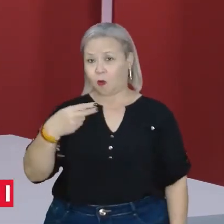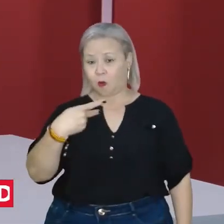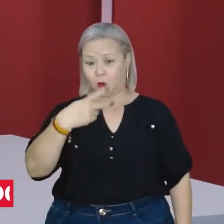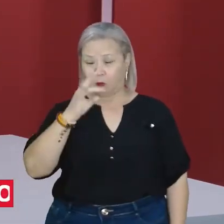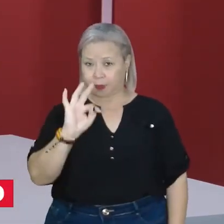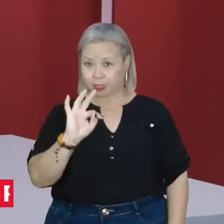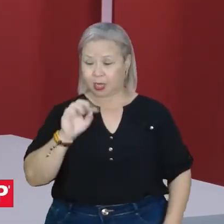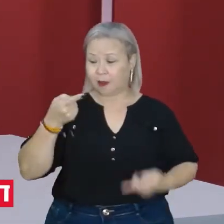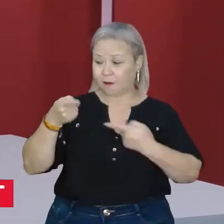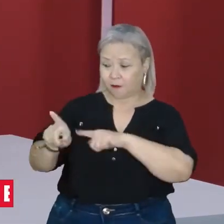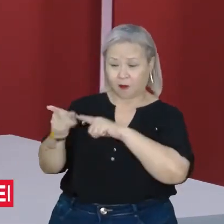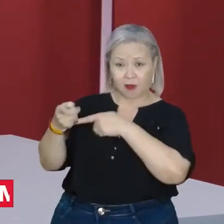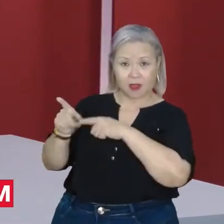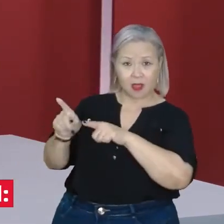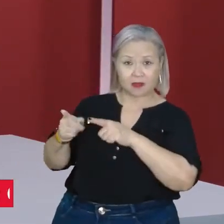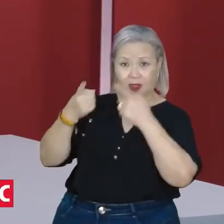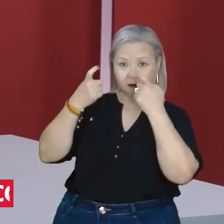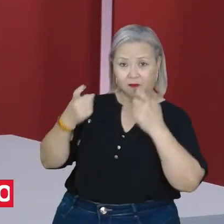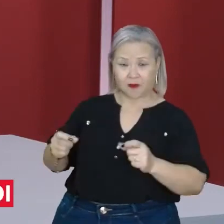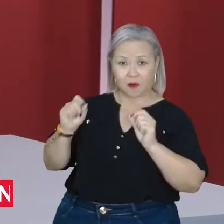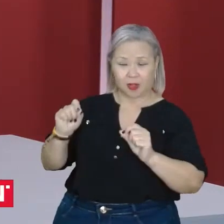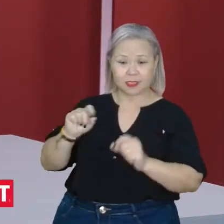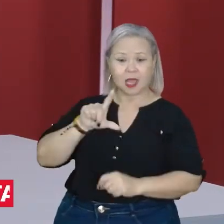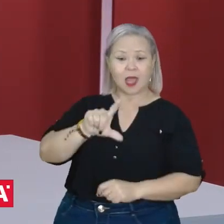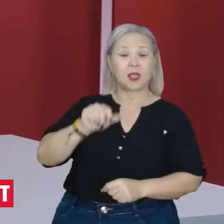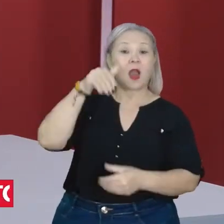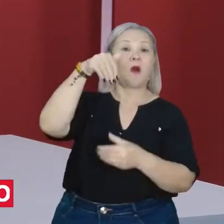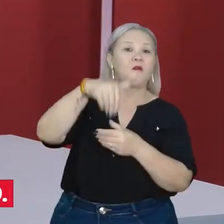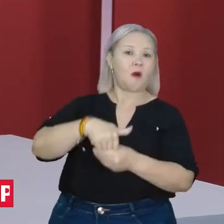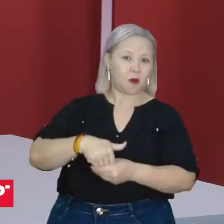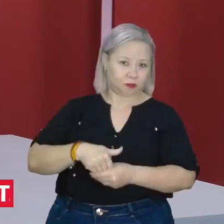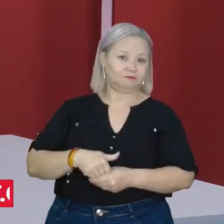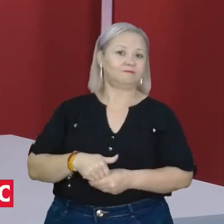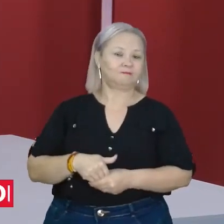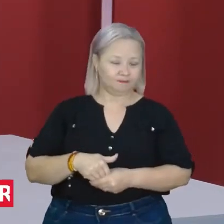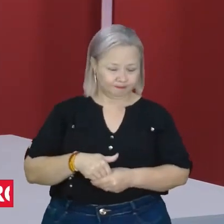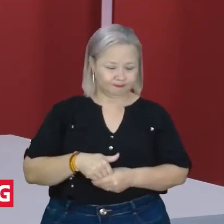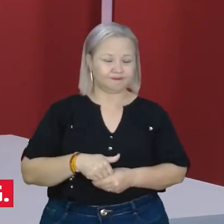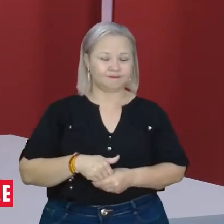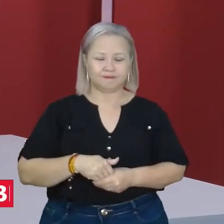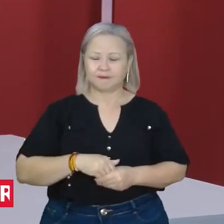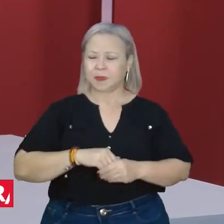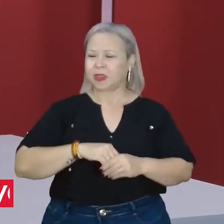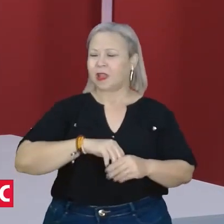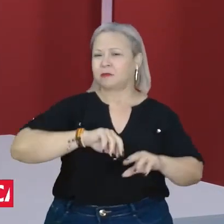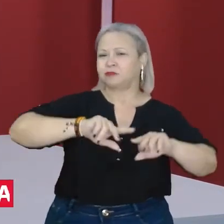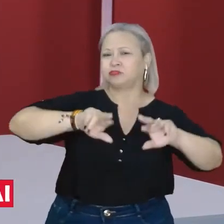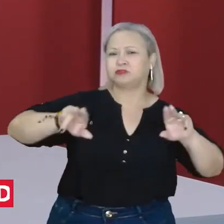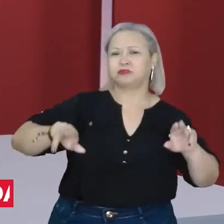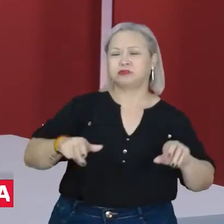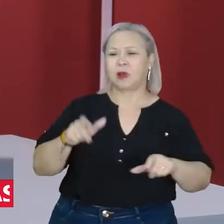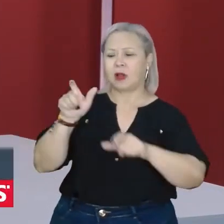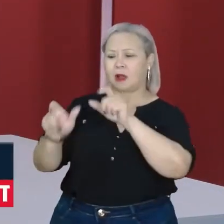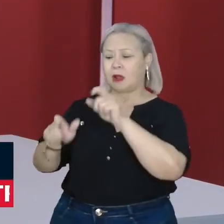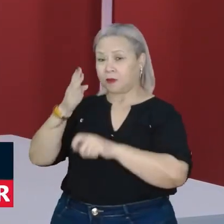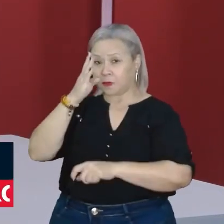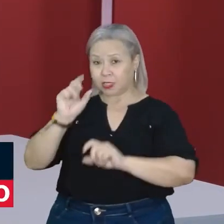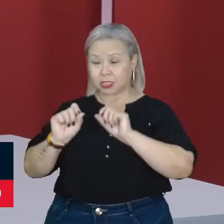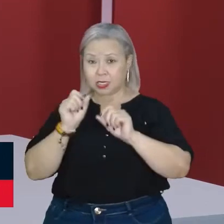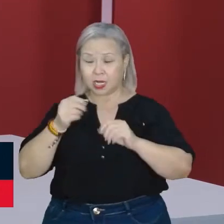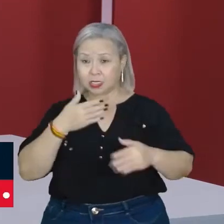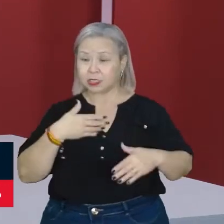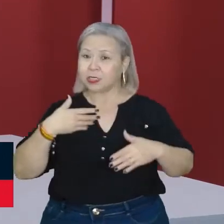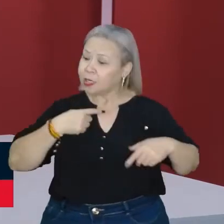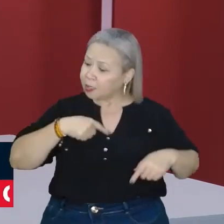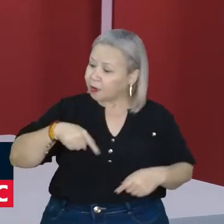Trabalhadores, mas foi um ataque direto à escolha popular. Foi um ataque direto a milhares de brasileiros que saíram das